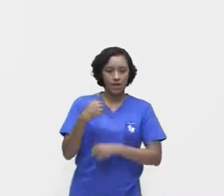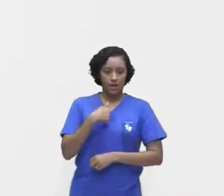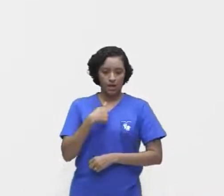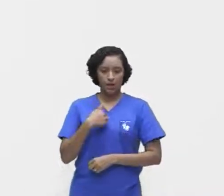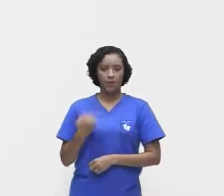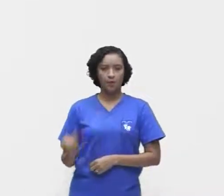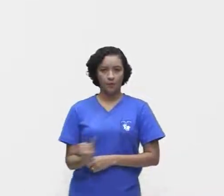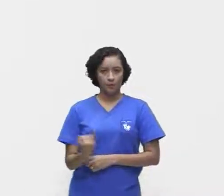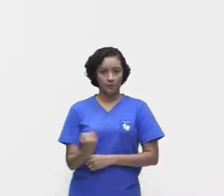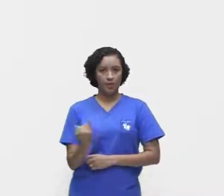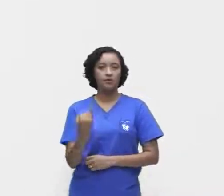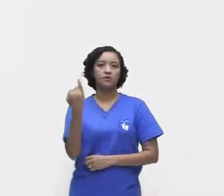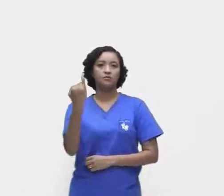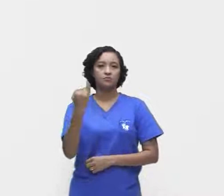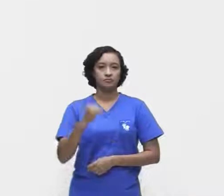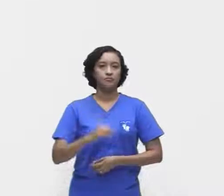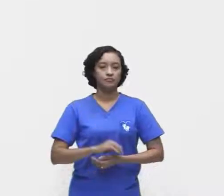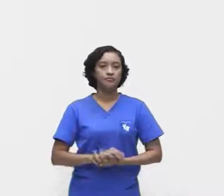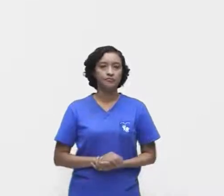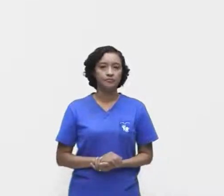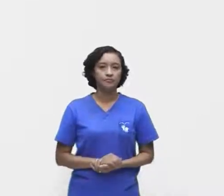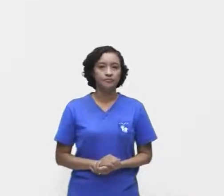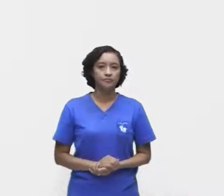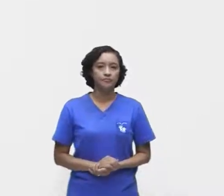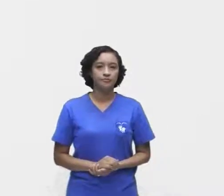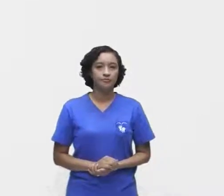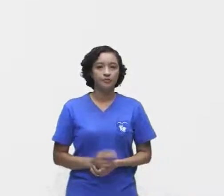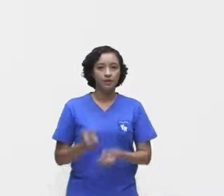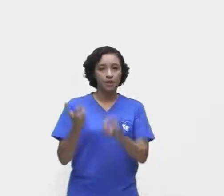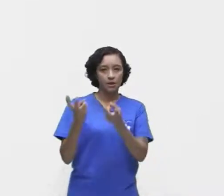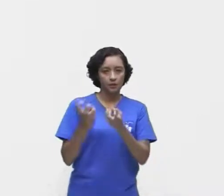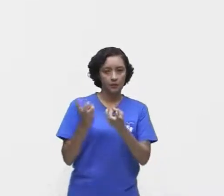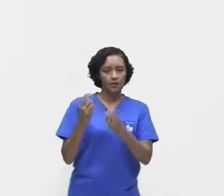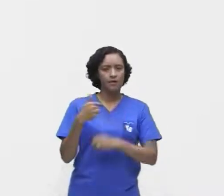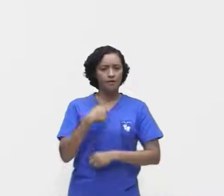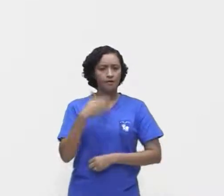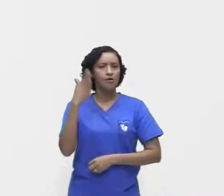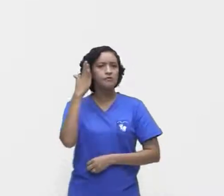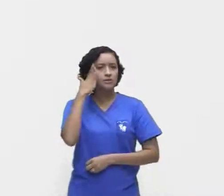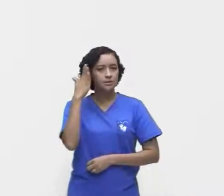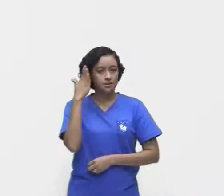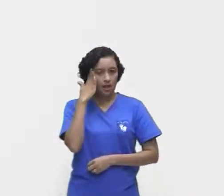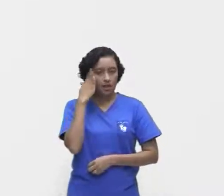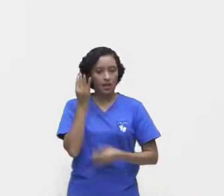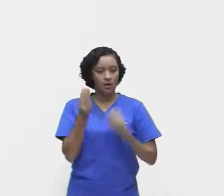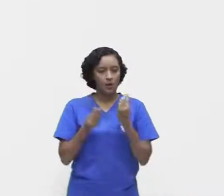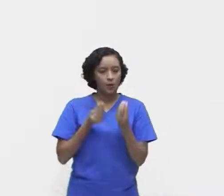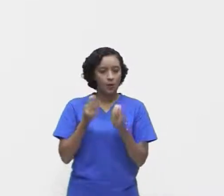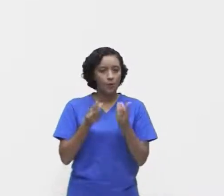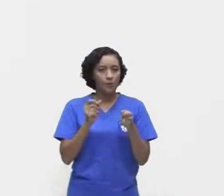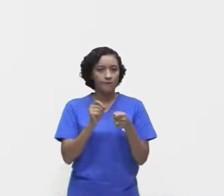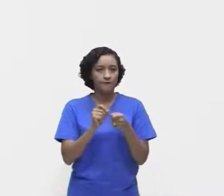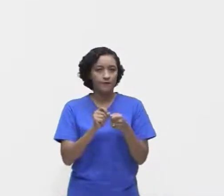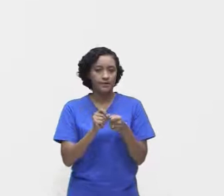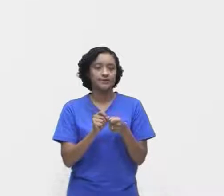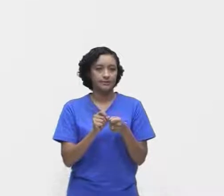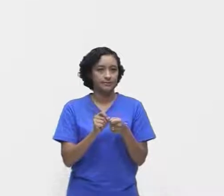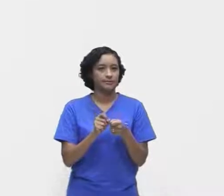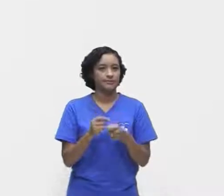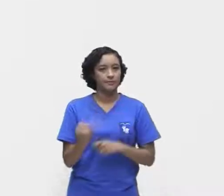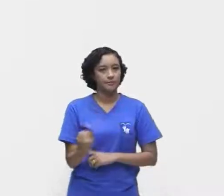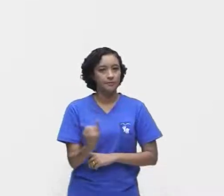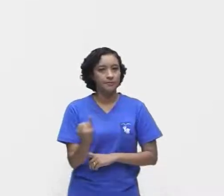importante, né? Reconhecer que eu sei lidar com essas situações. Então é importante